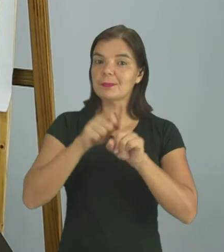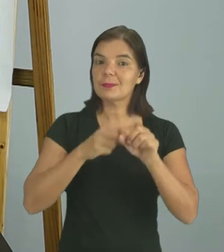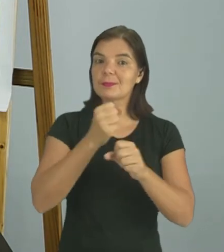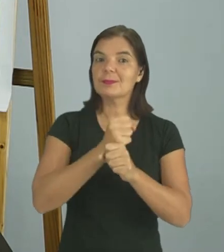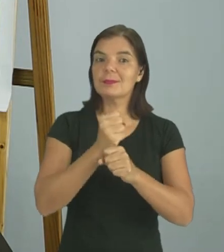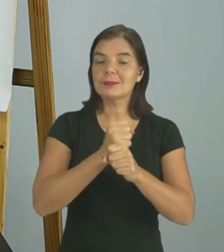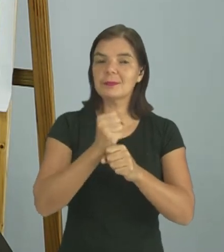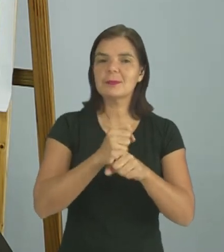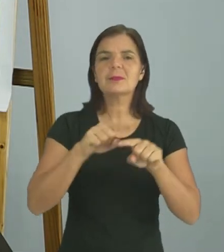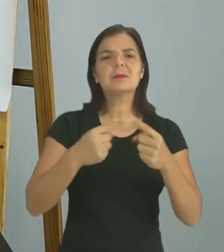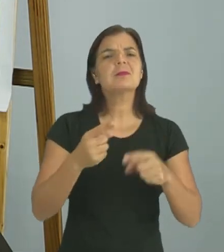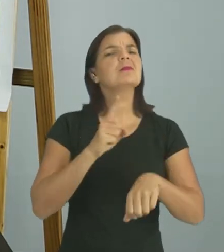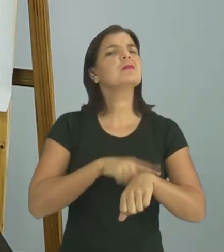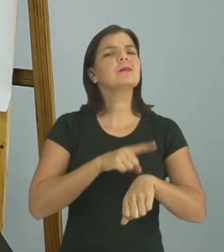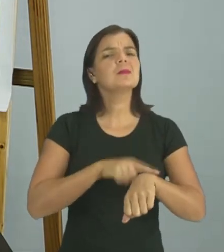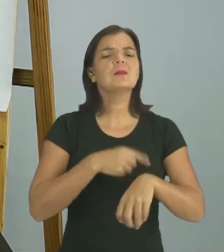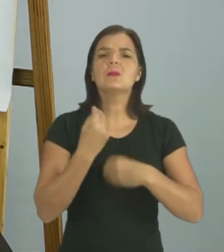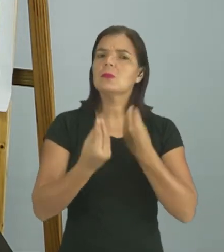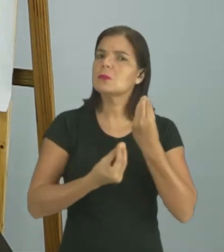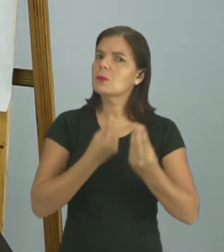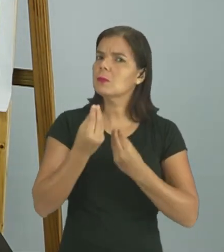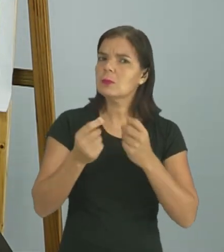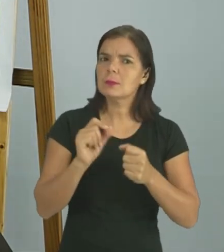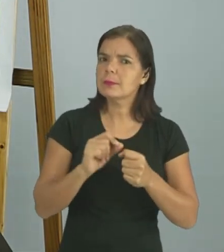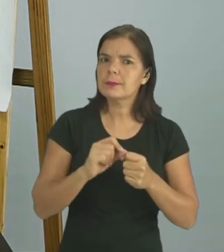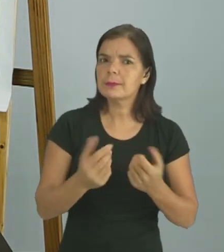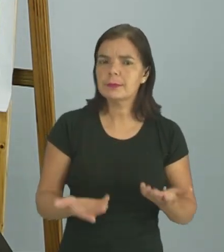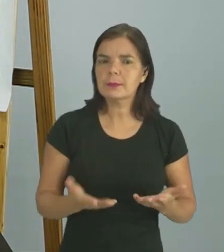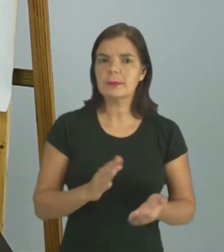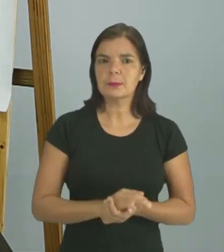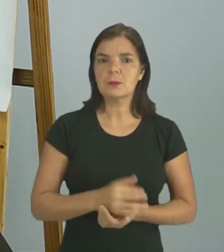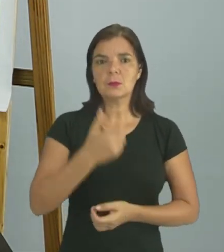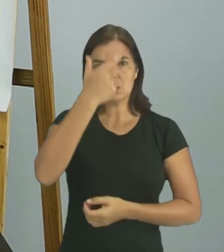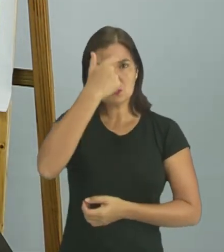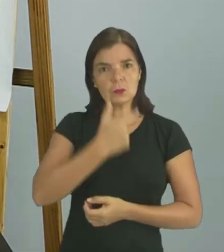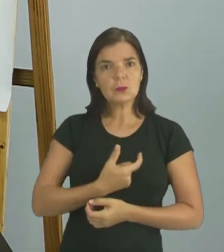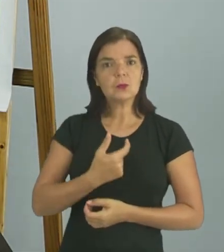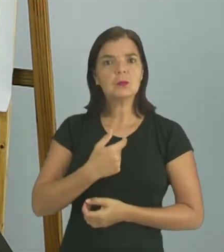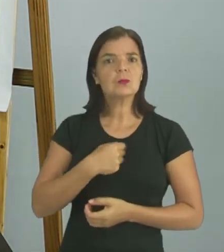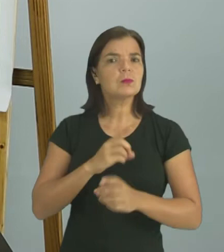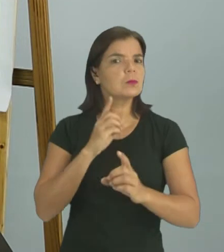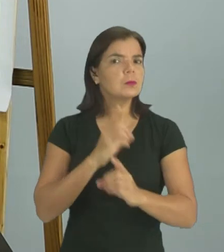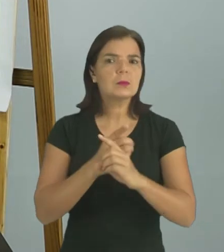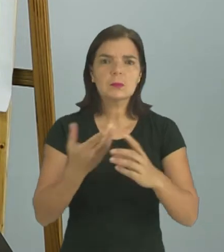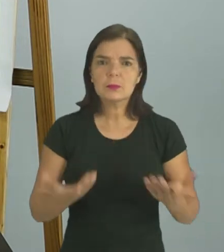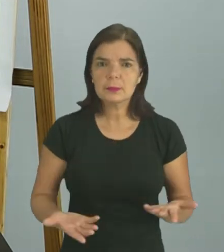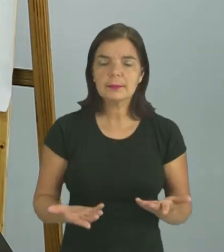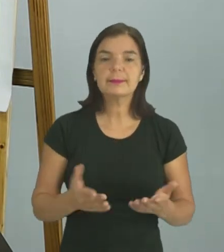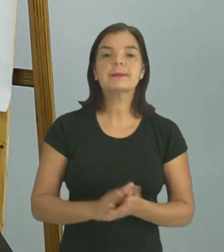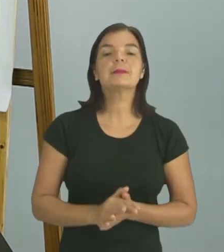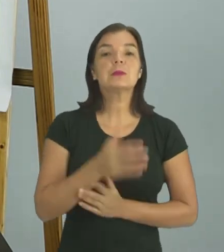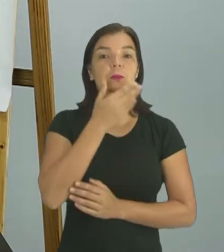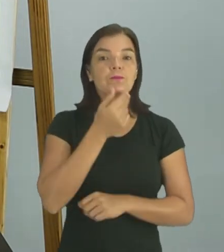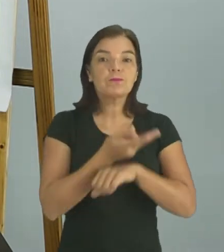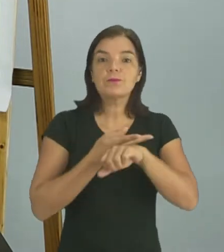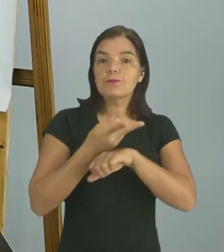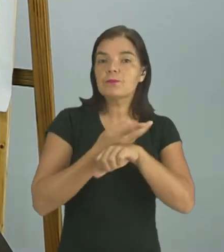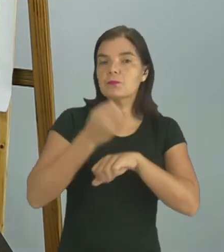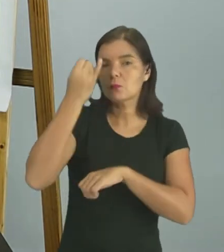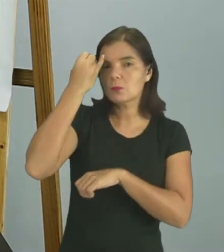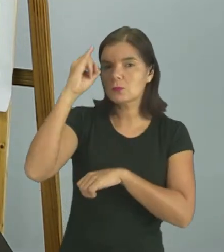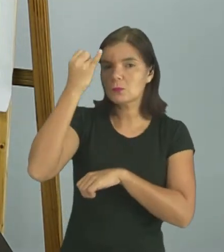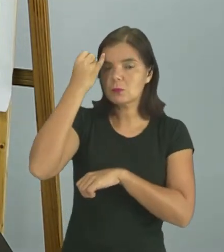anos. Mas e as horas? Como o tempo fazia? Como os humanos descobriram? O homem procurou